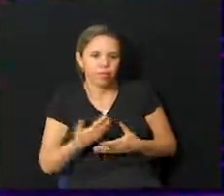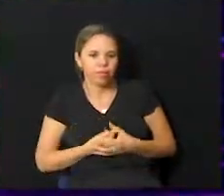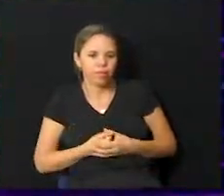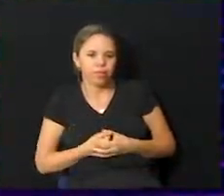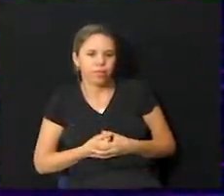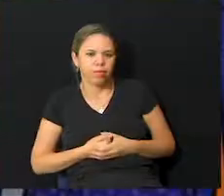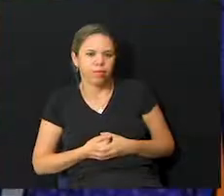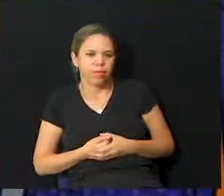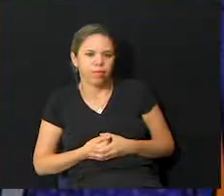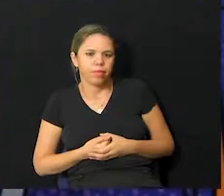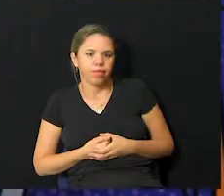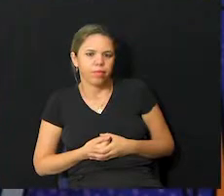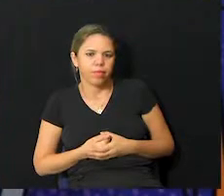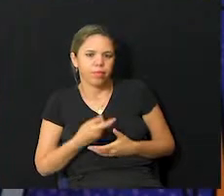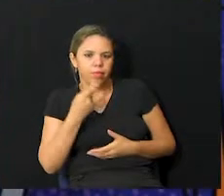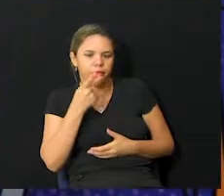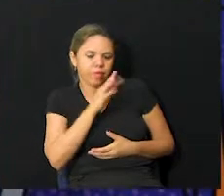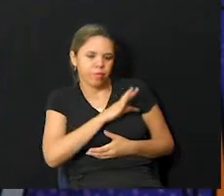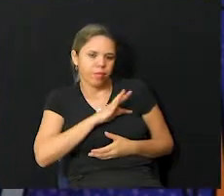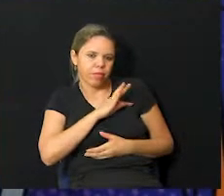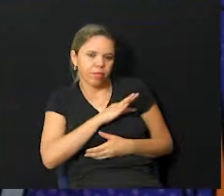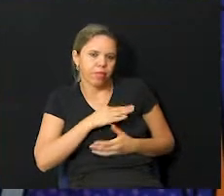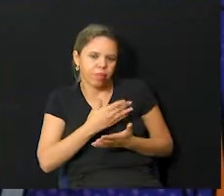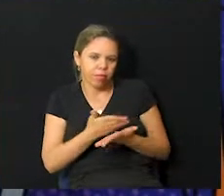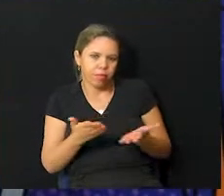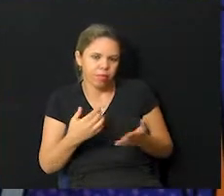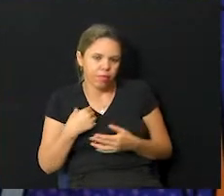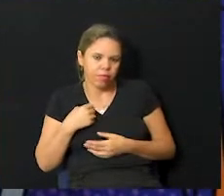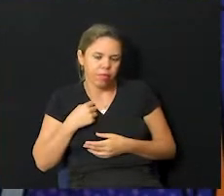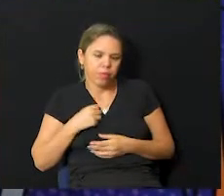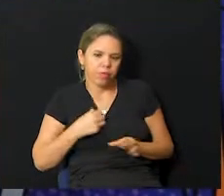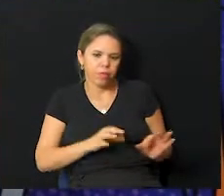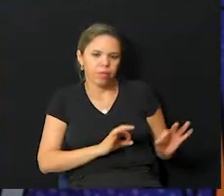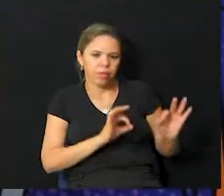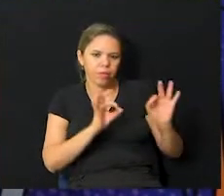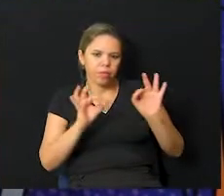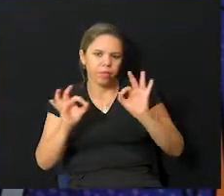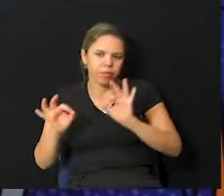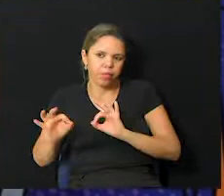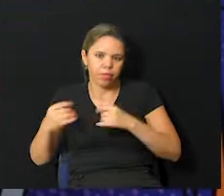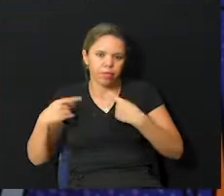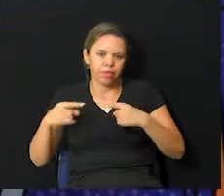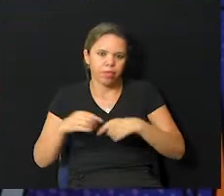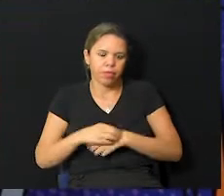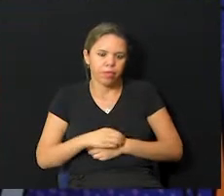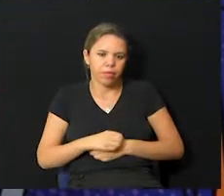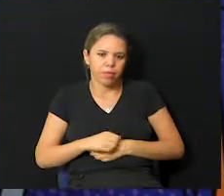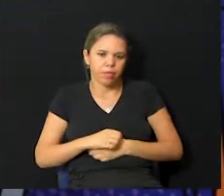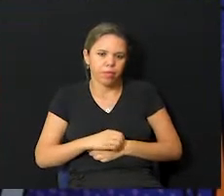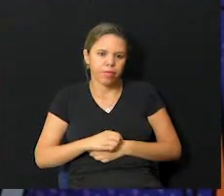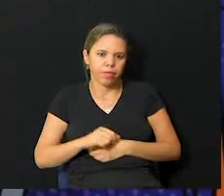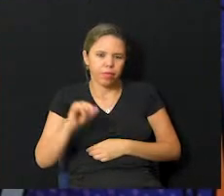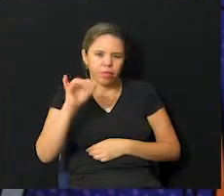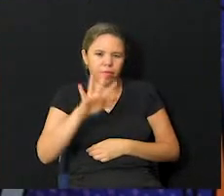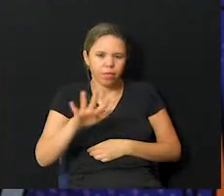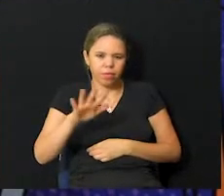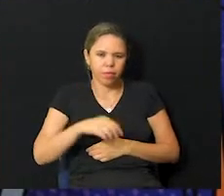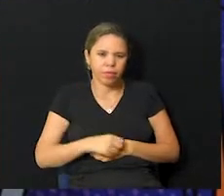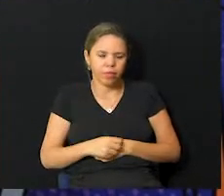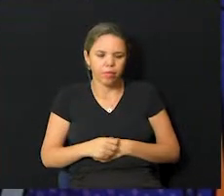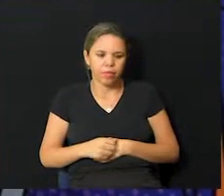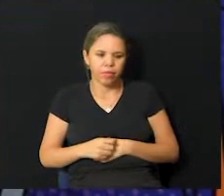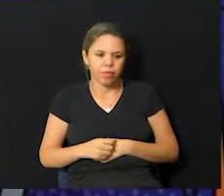resultado. Falando tecnicamente, né, para você acompanhar a parte musical, a parte de